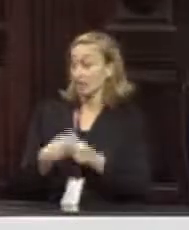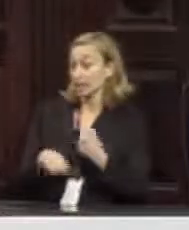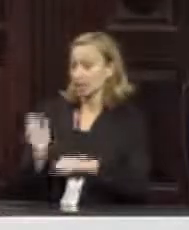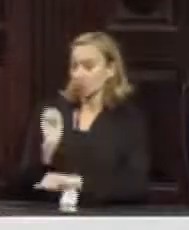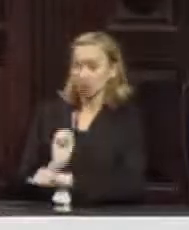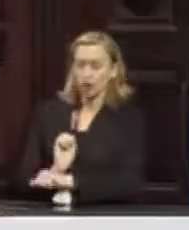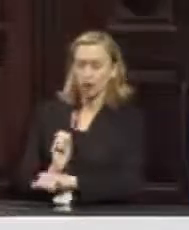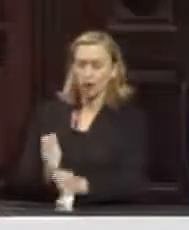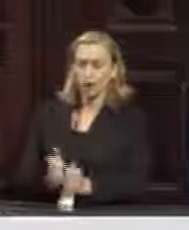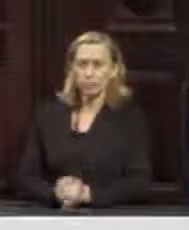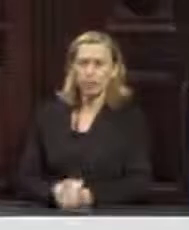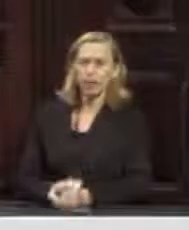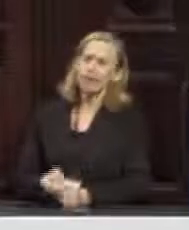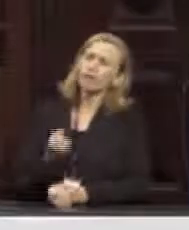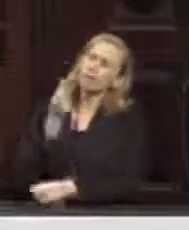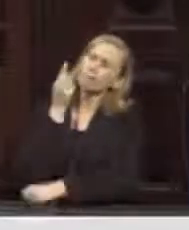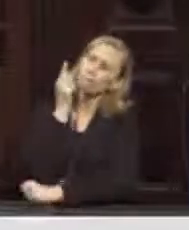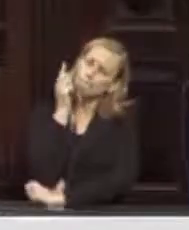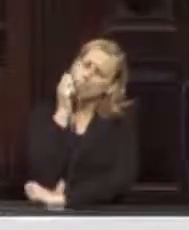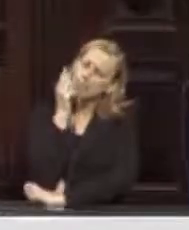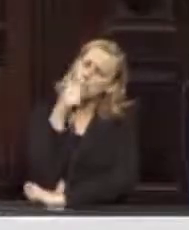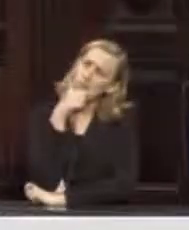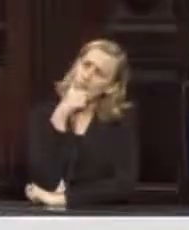E às vezes eu fico